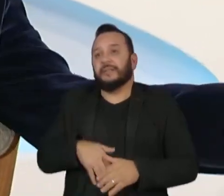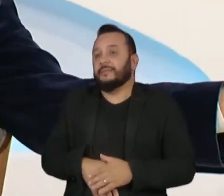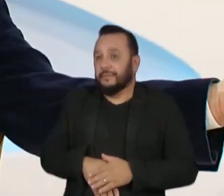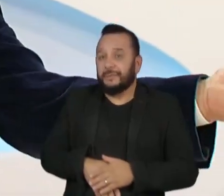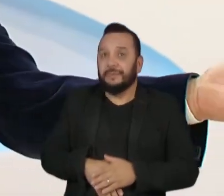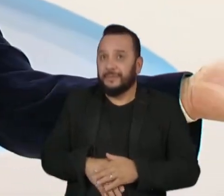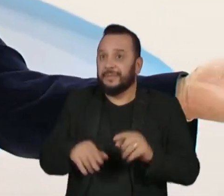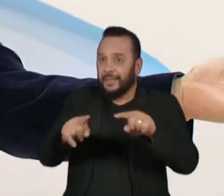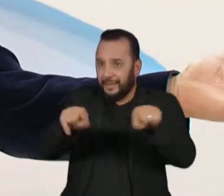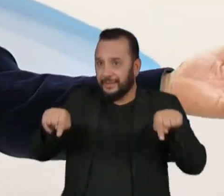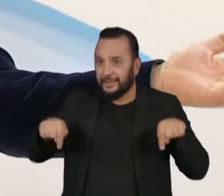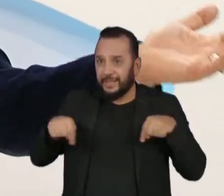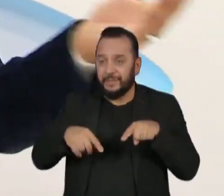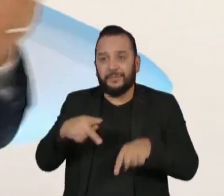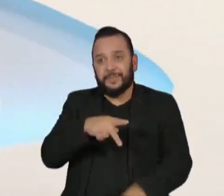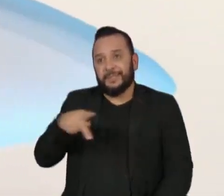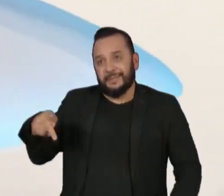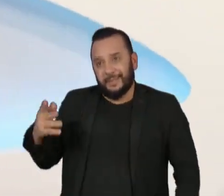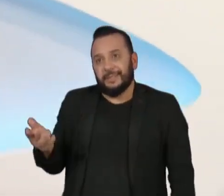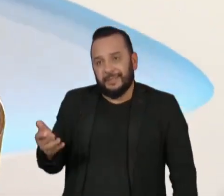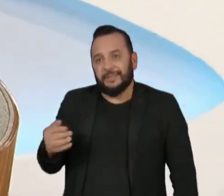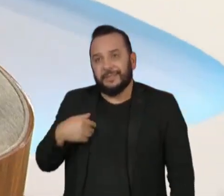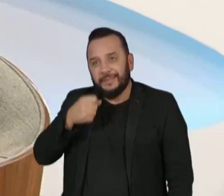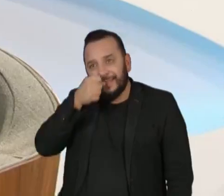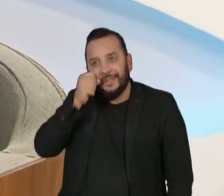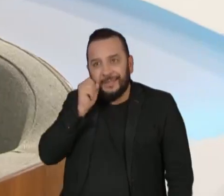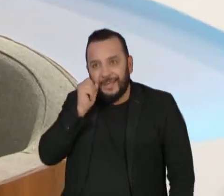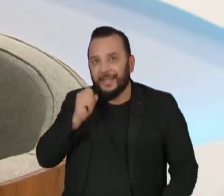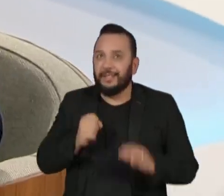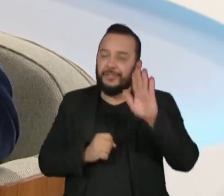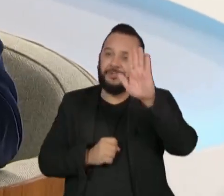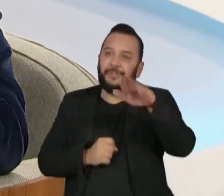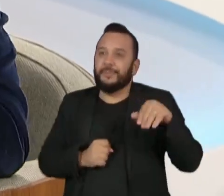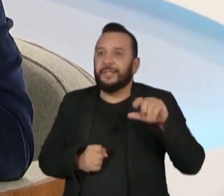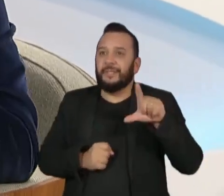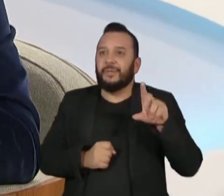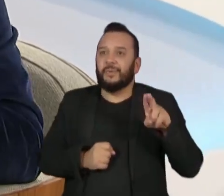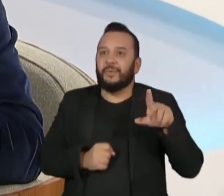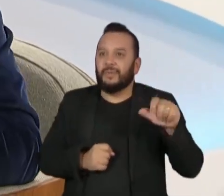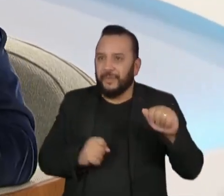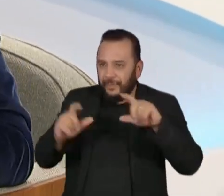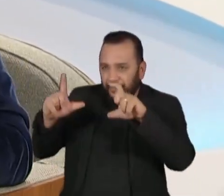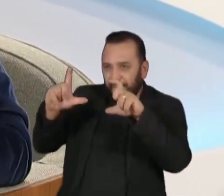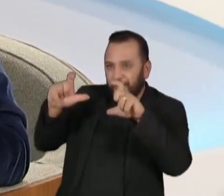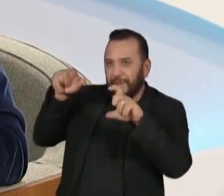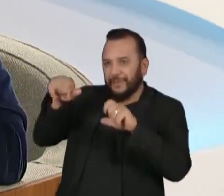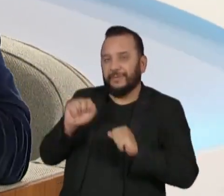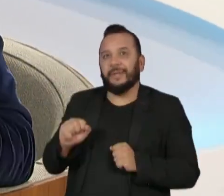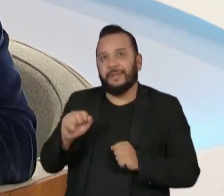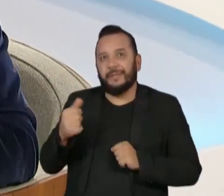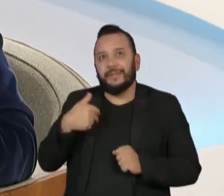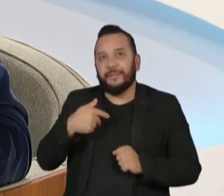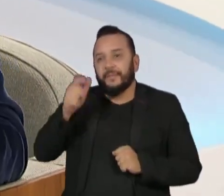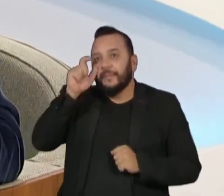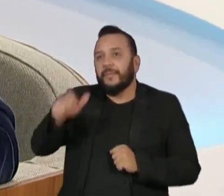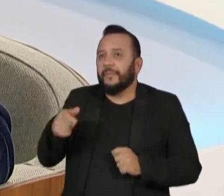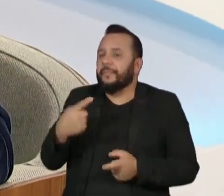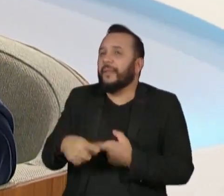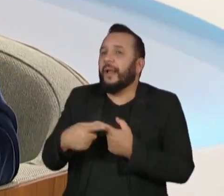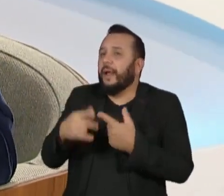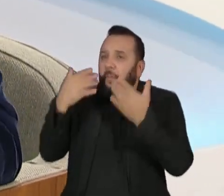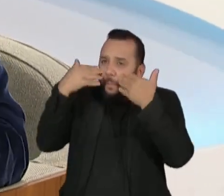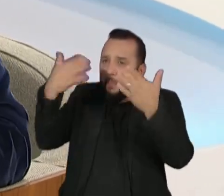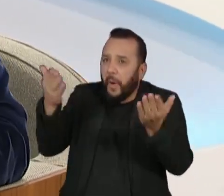no gabinete do presidente da República. Aí chamei o Lula Marques, vamos fotografar esse cara. Enfim, eu sempre me interessei, por que não